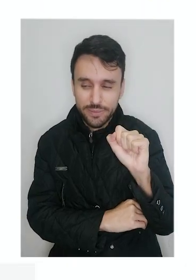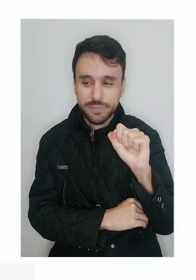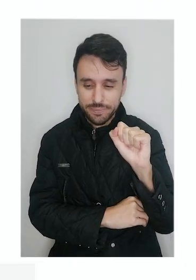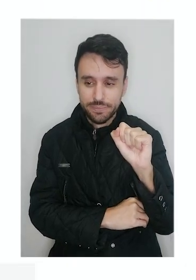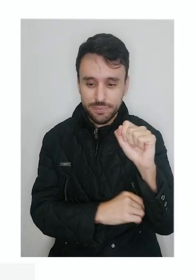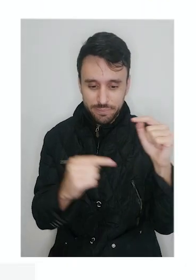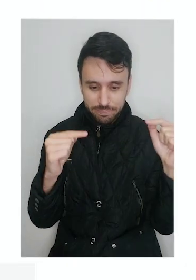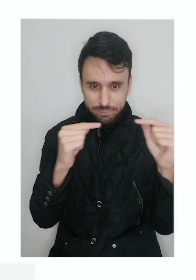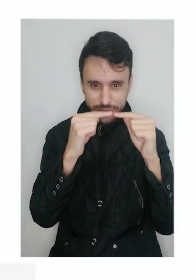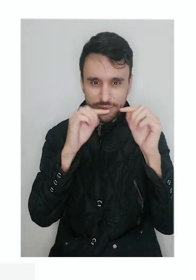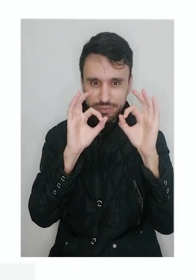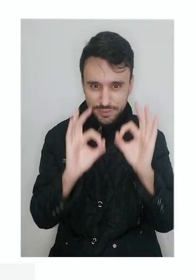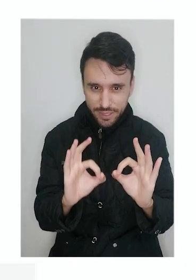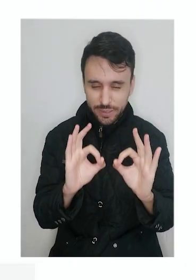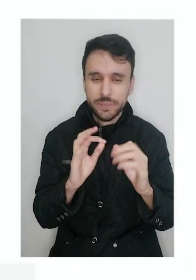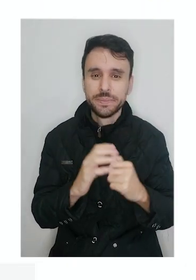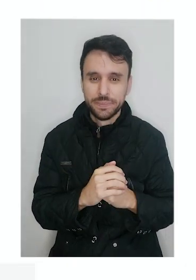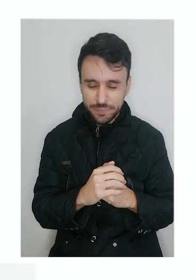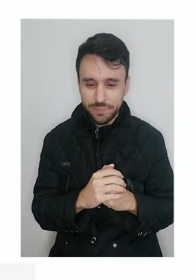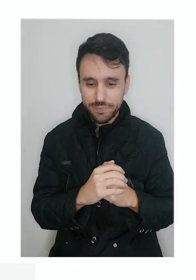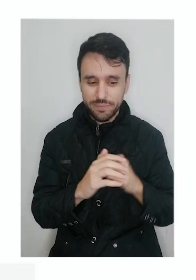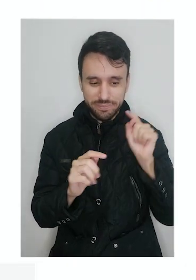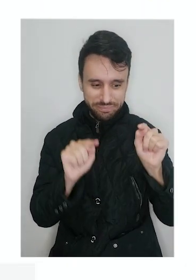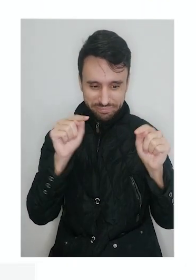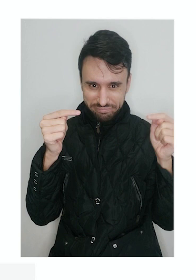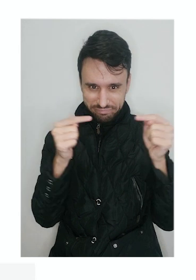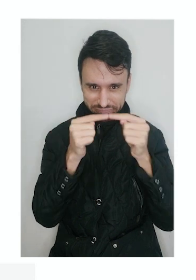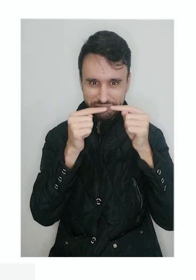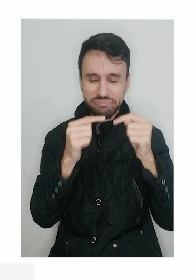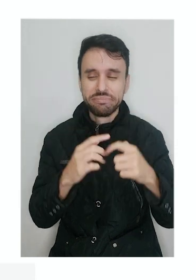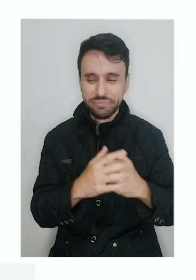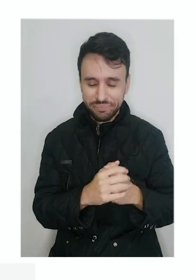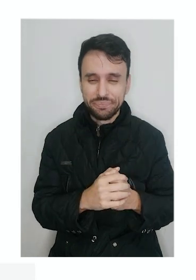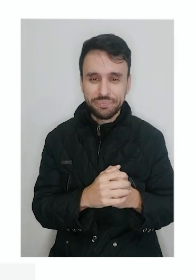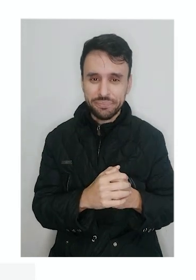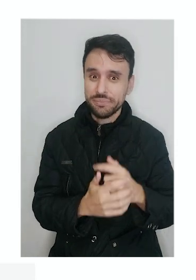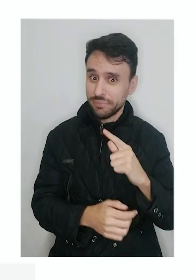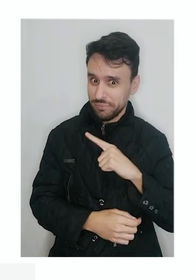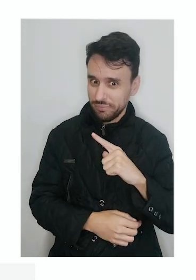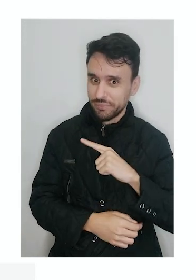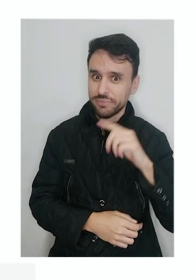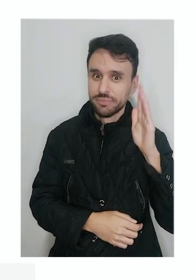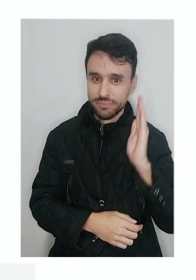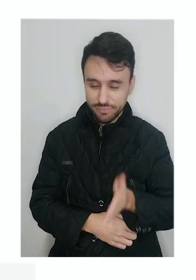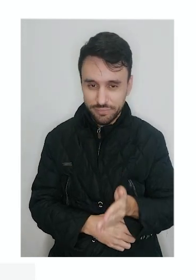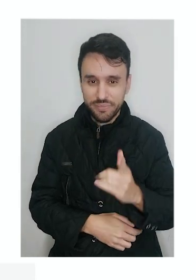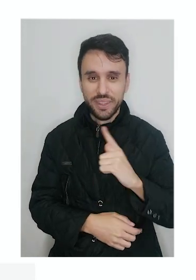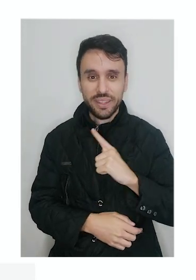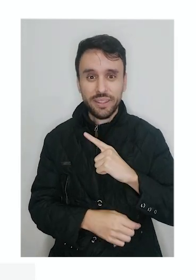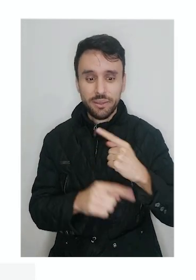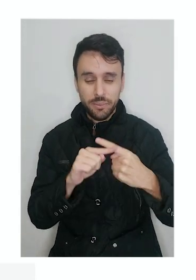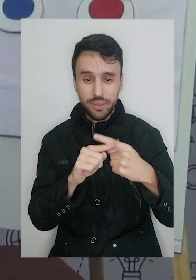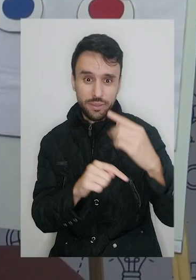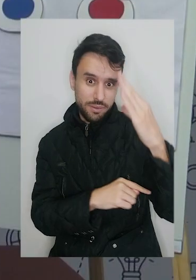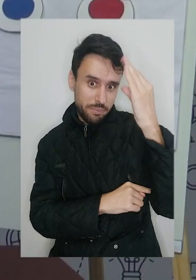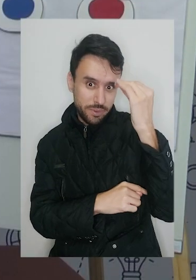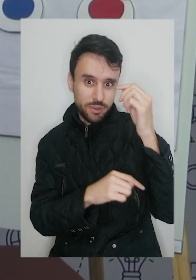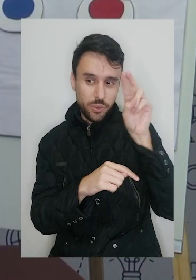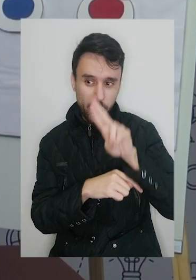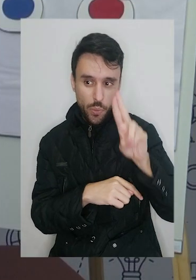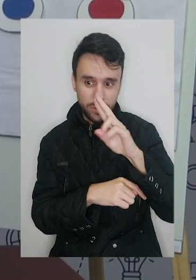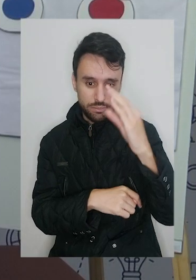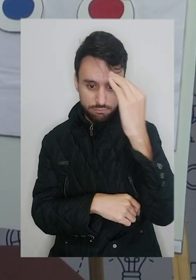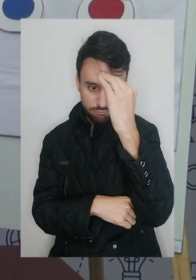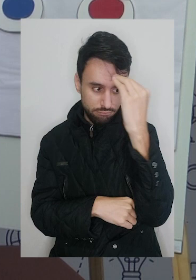digital infravermelho. Este termômetro aqui, né? O conhecido como termômetro de testa, porque é dessa forma